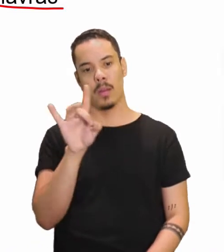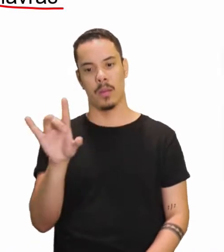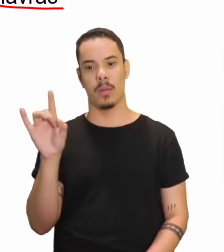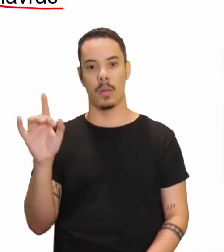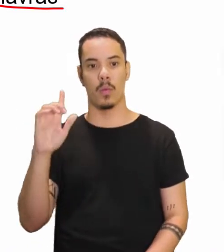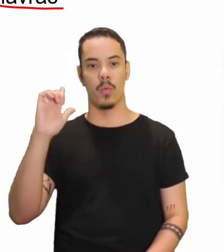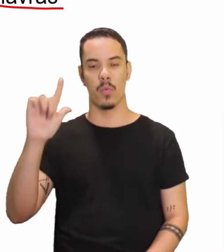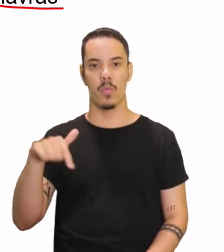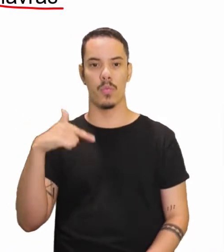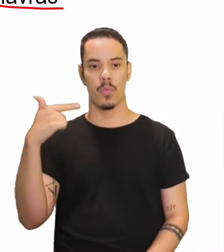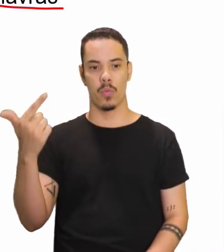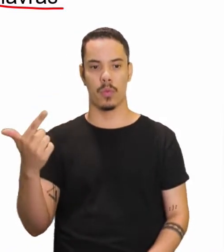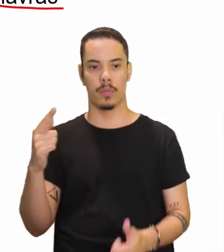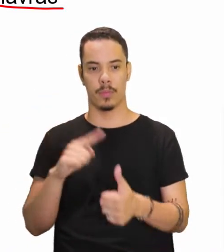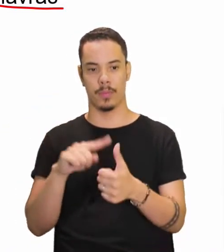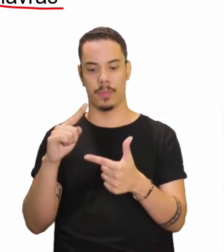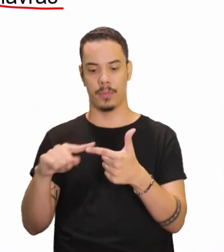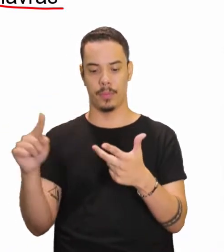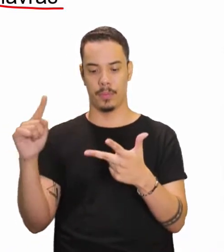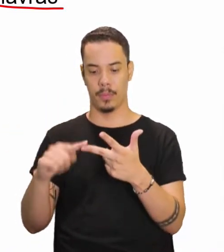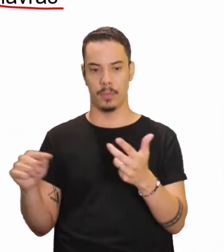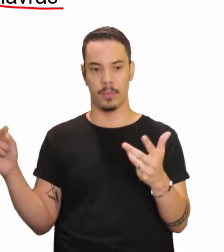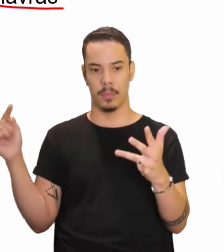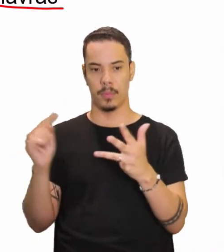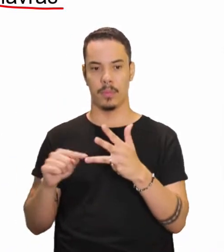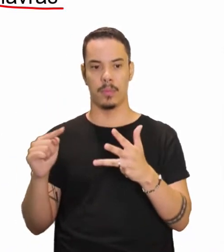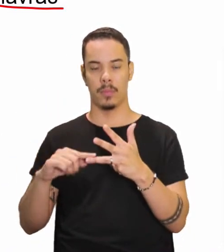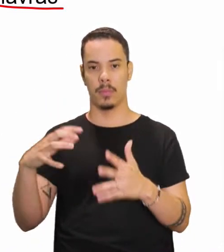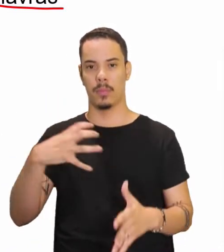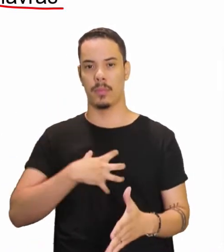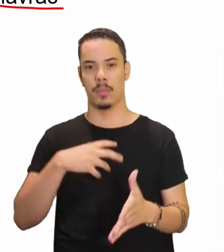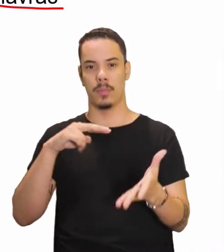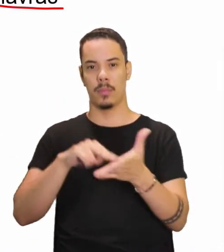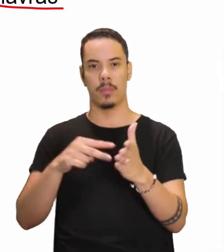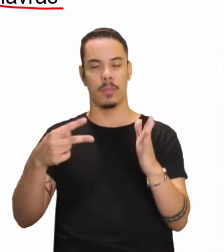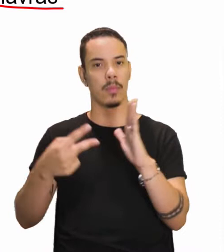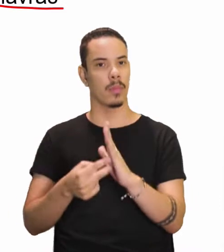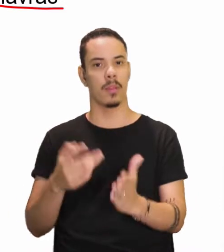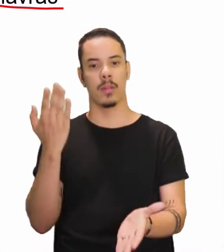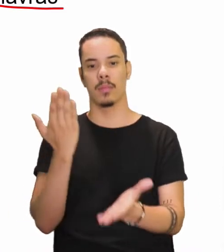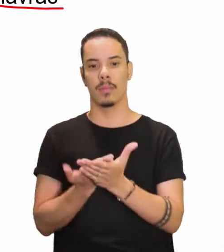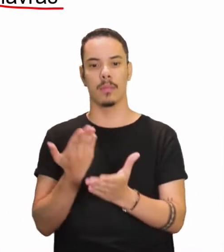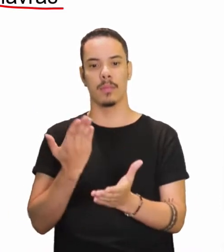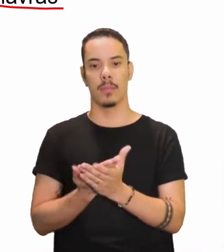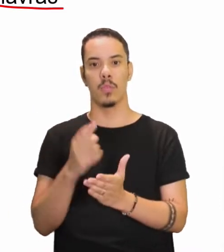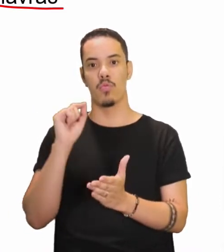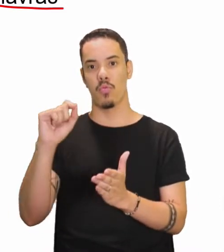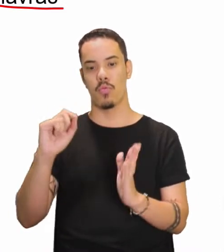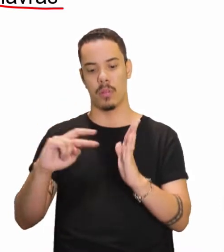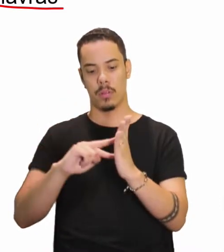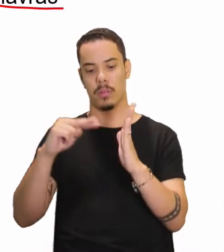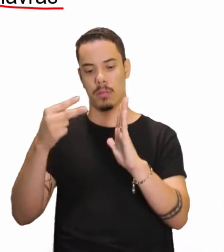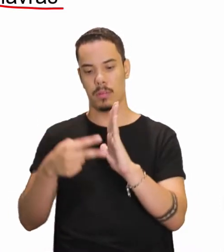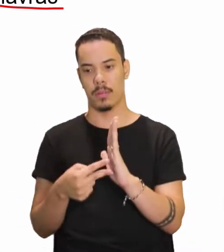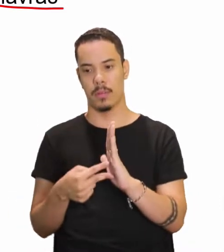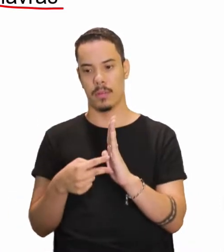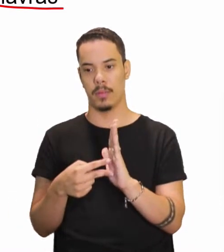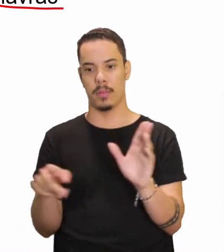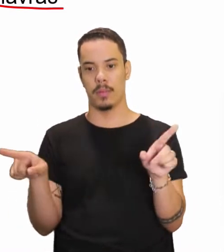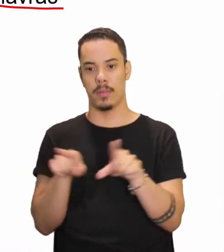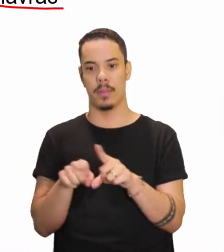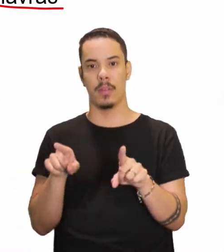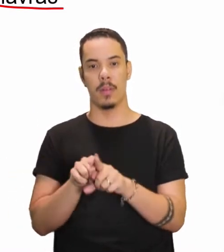para uma outra quarta ciência, que é a semântica. A semântica, ela estuda o significado